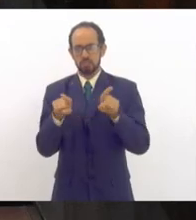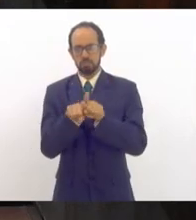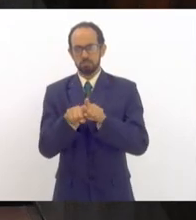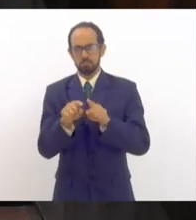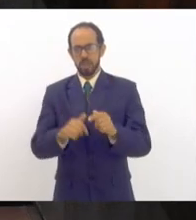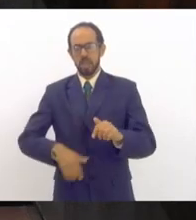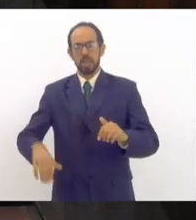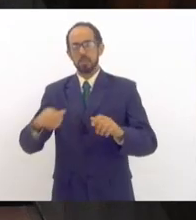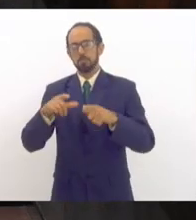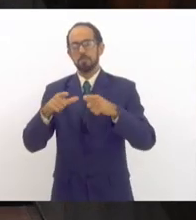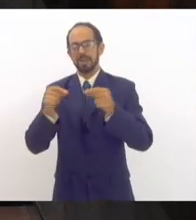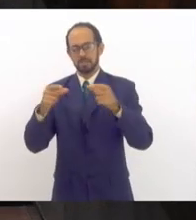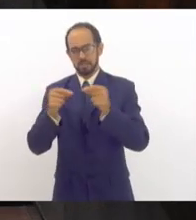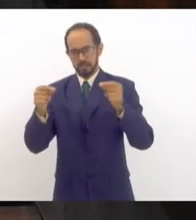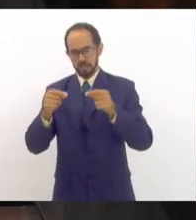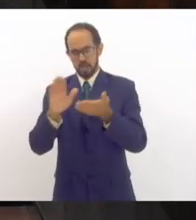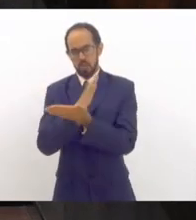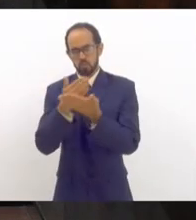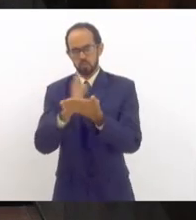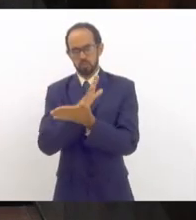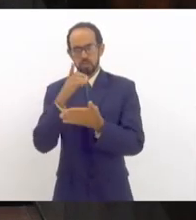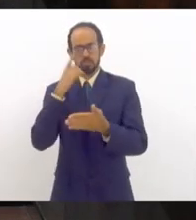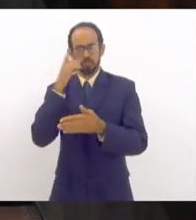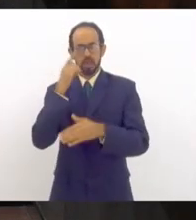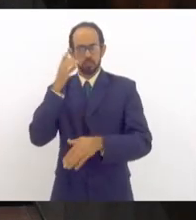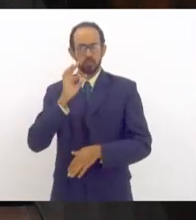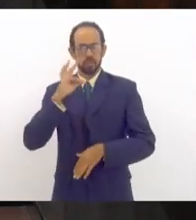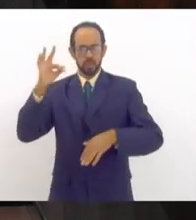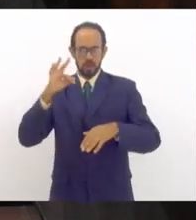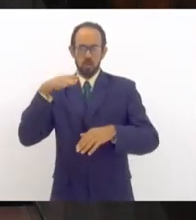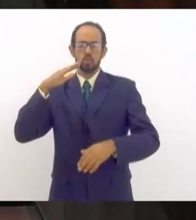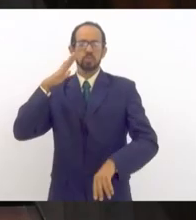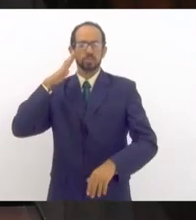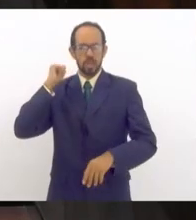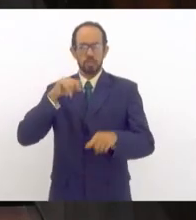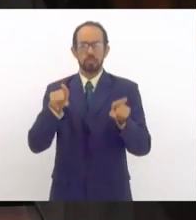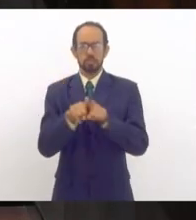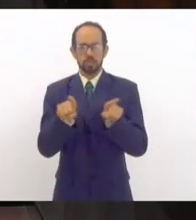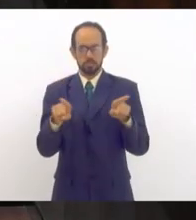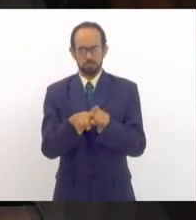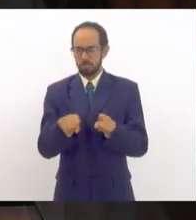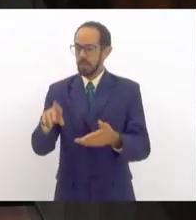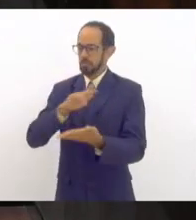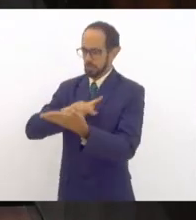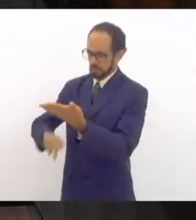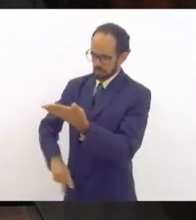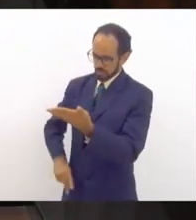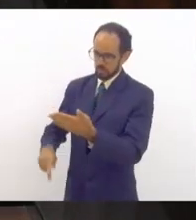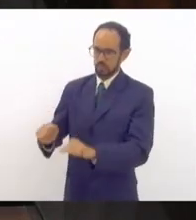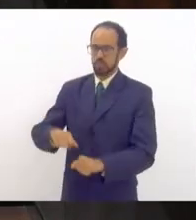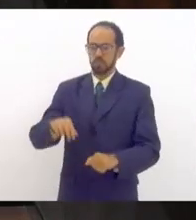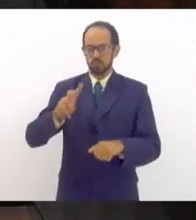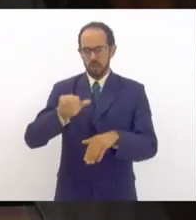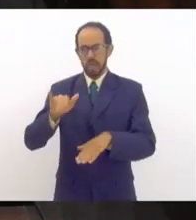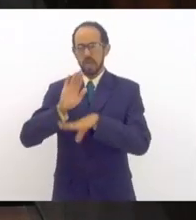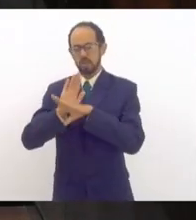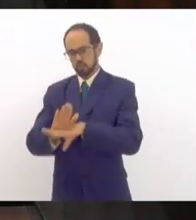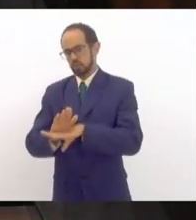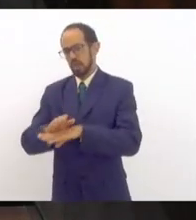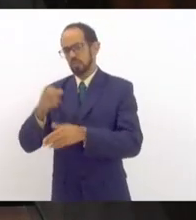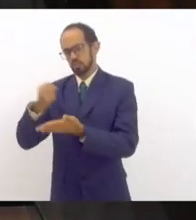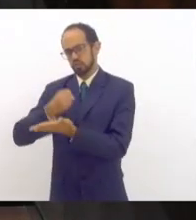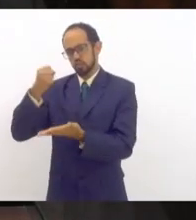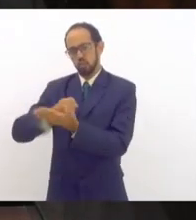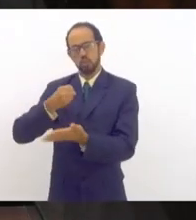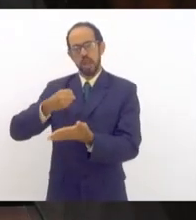em Brasília tem alguns Deputado federais que já estão envolvido no processo deputada presidente que vão ajudar a gente lutar